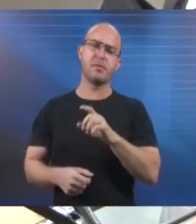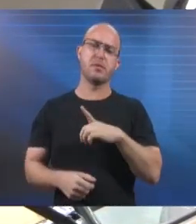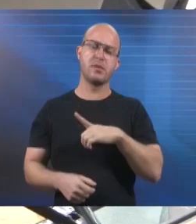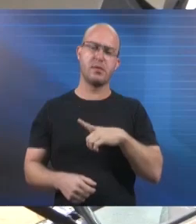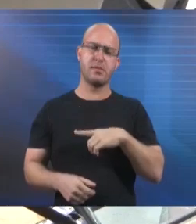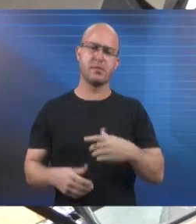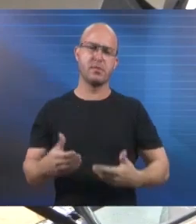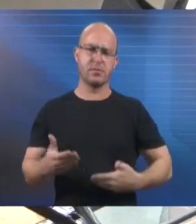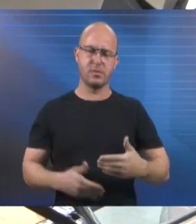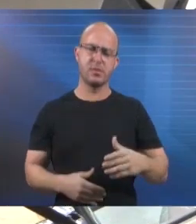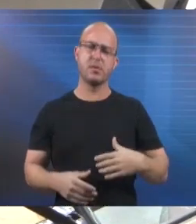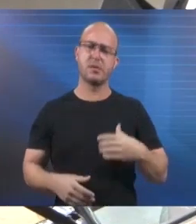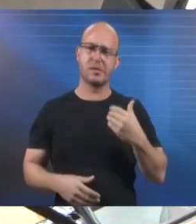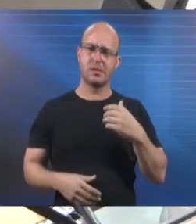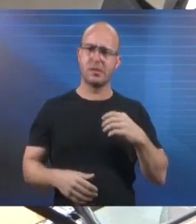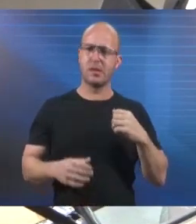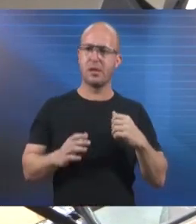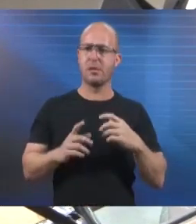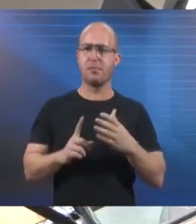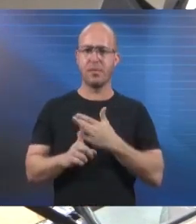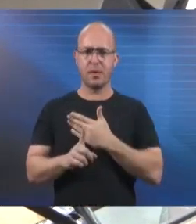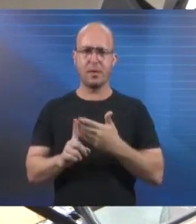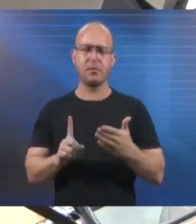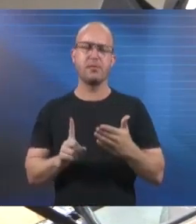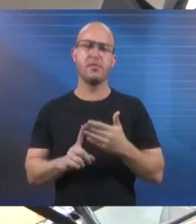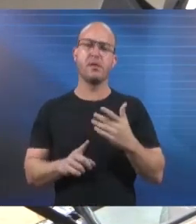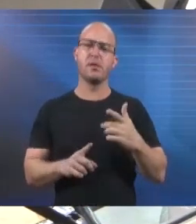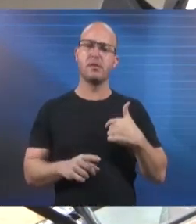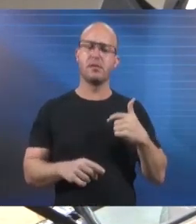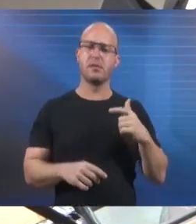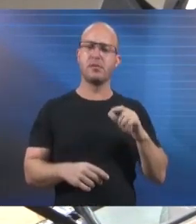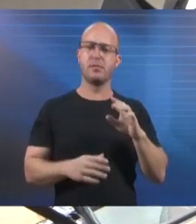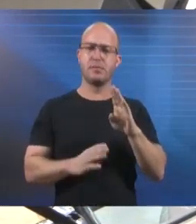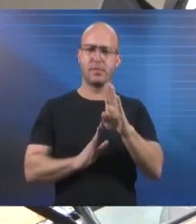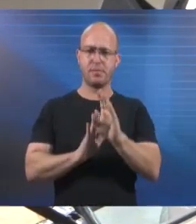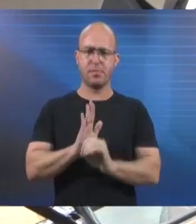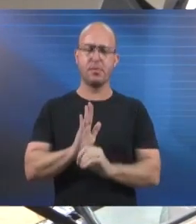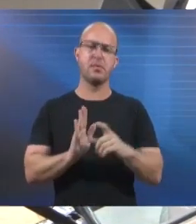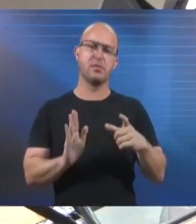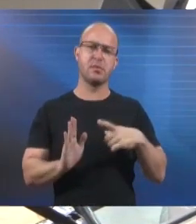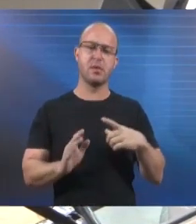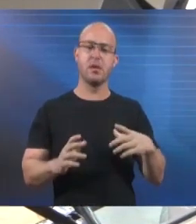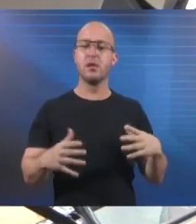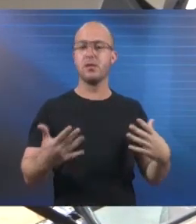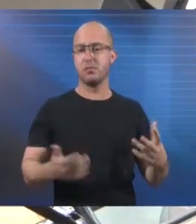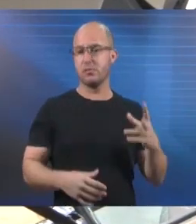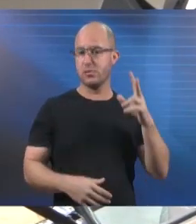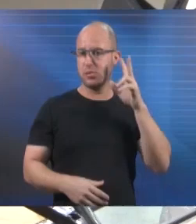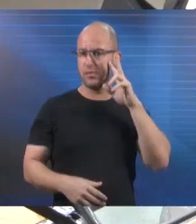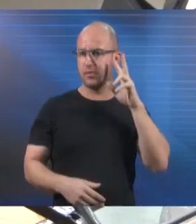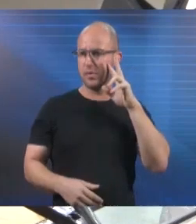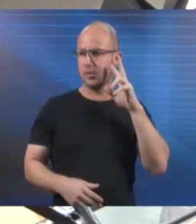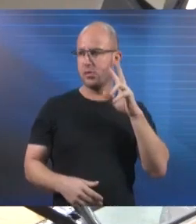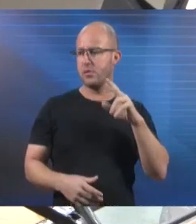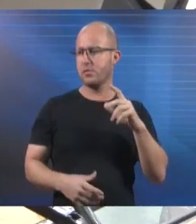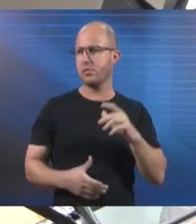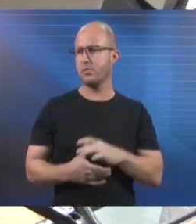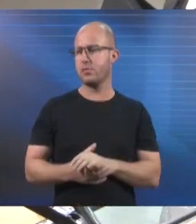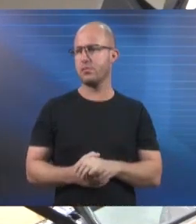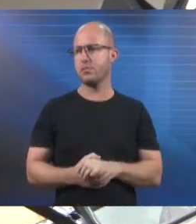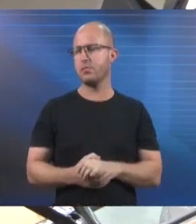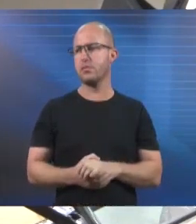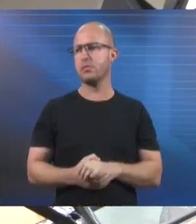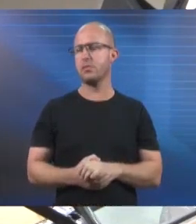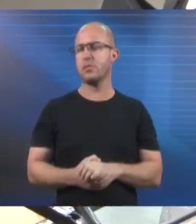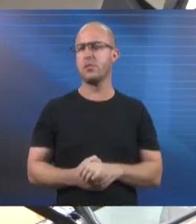imprensa e eu fico mais triste para concluir senhor presidente porque quinta-feira esse debate veio aqui Eu repito eu